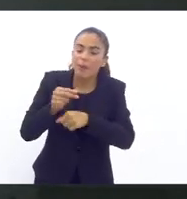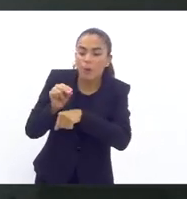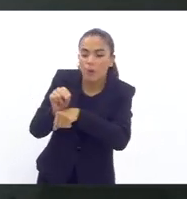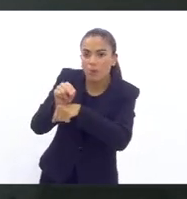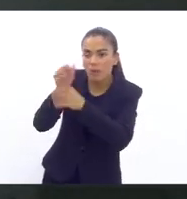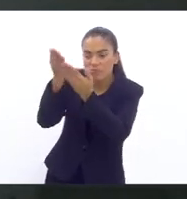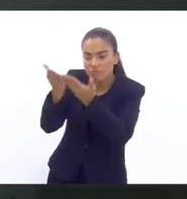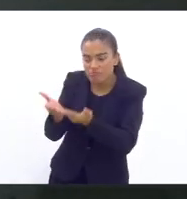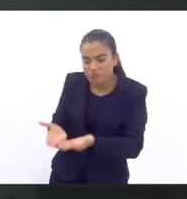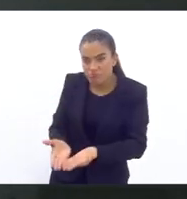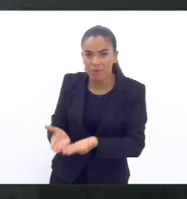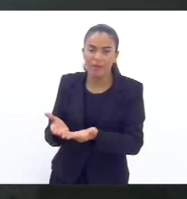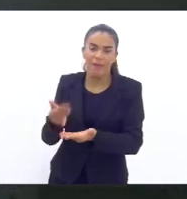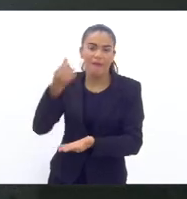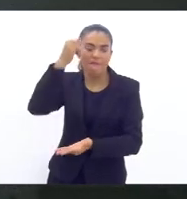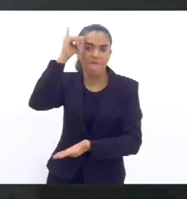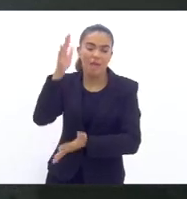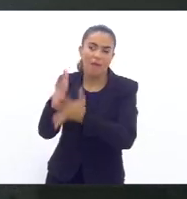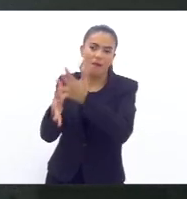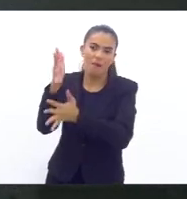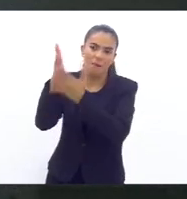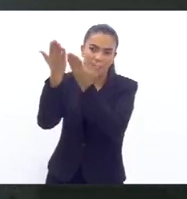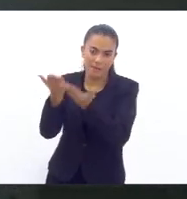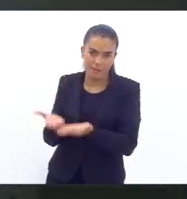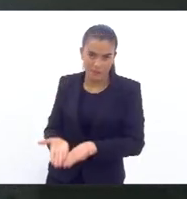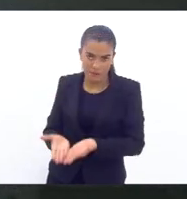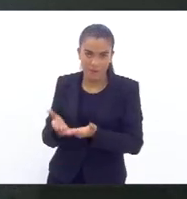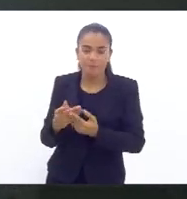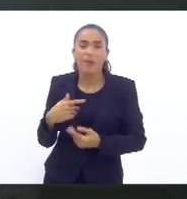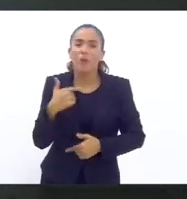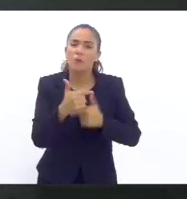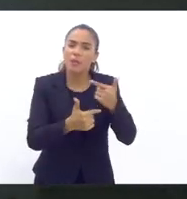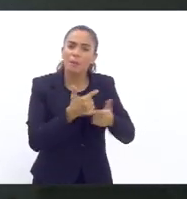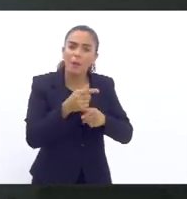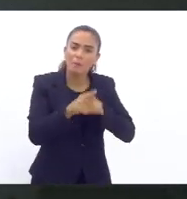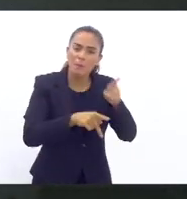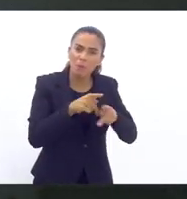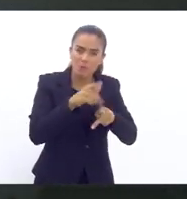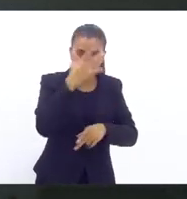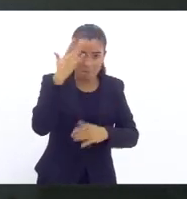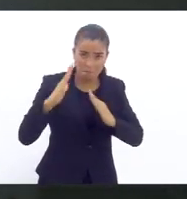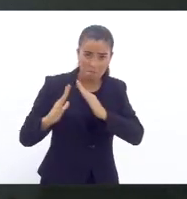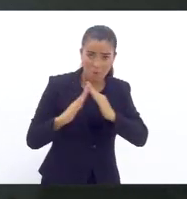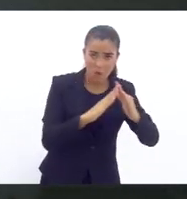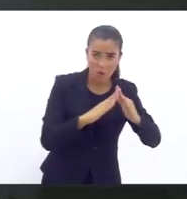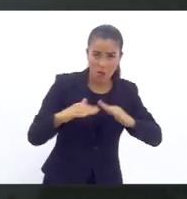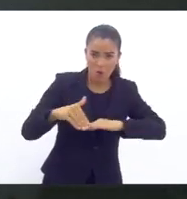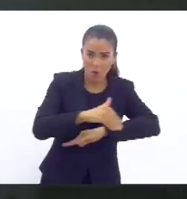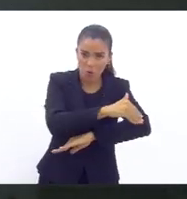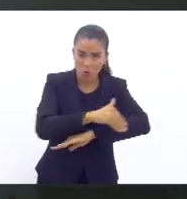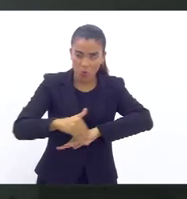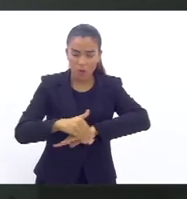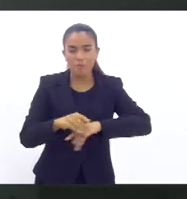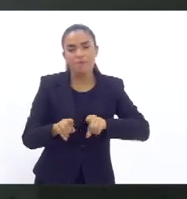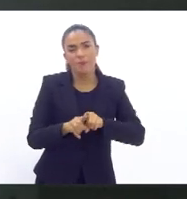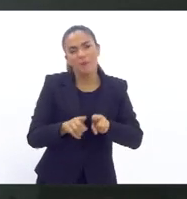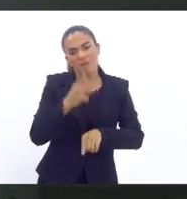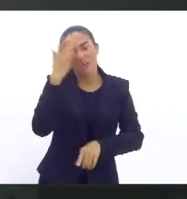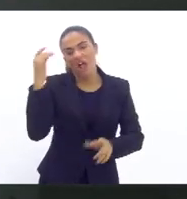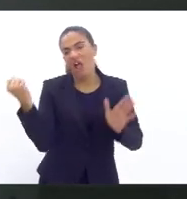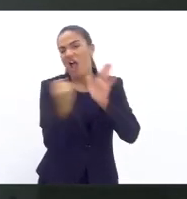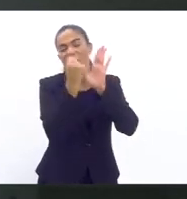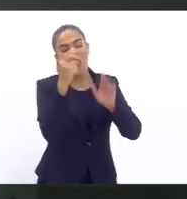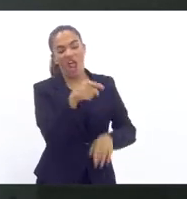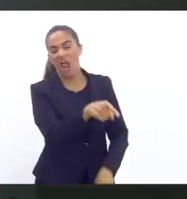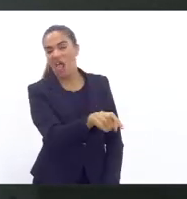dessas redução desses riscos então eu quando trabalho com a população de rua que é estigmatizada e e todo mundo fala ah